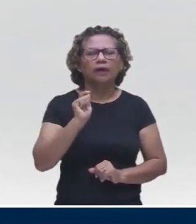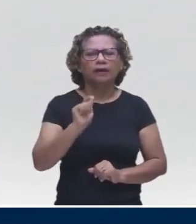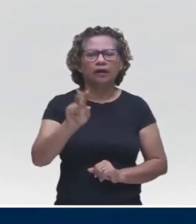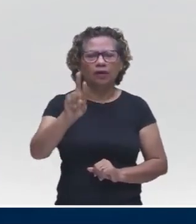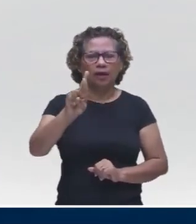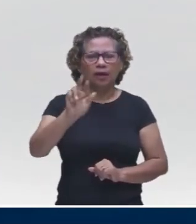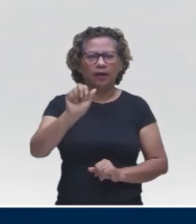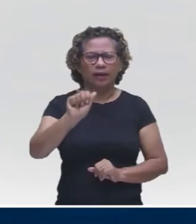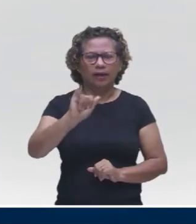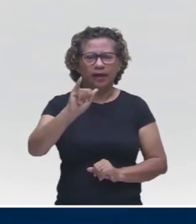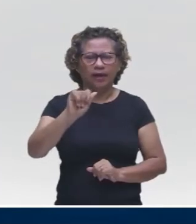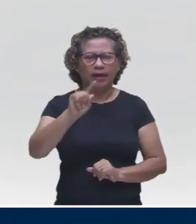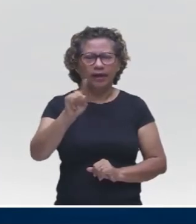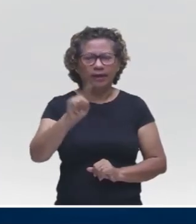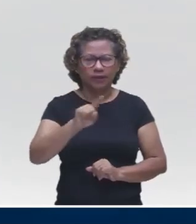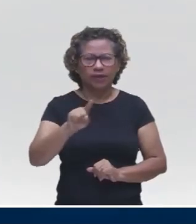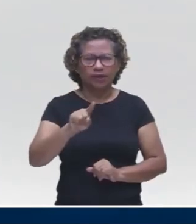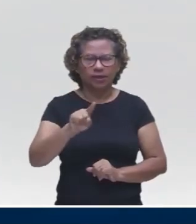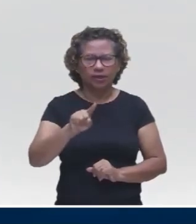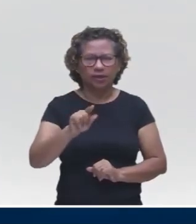Perfeito?